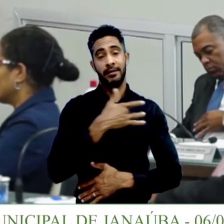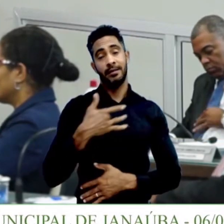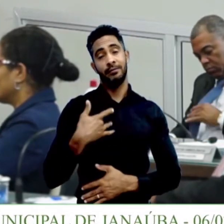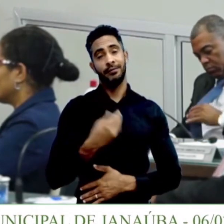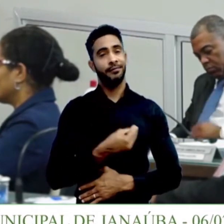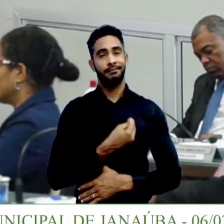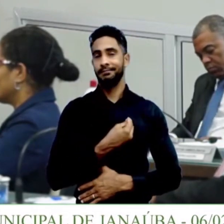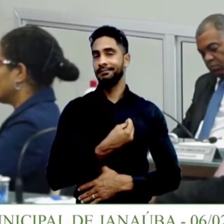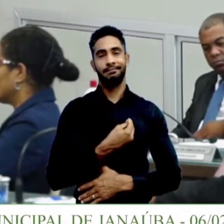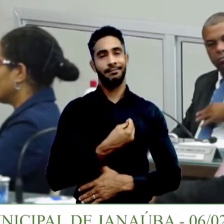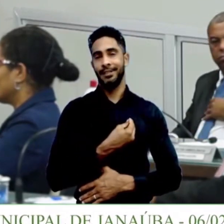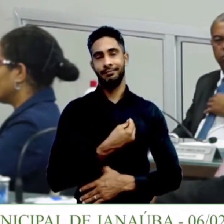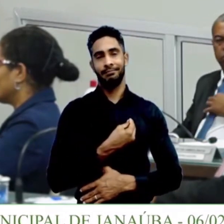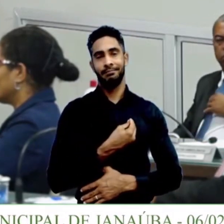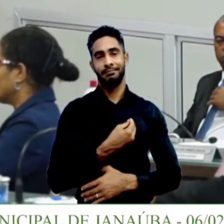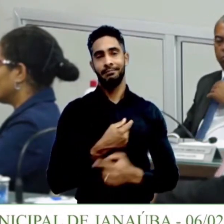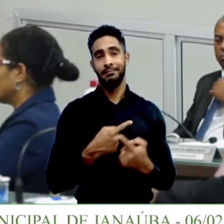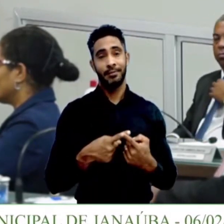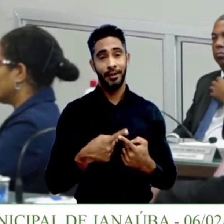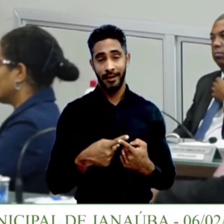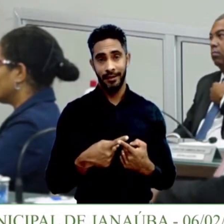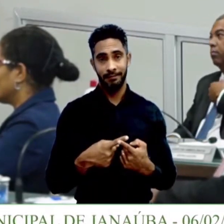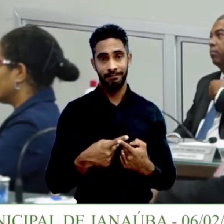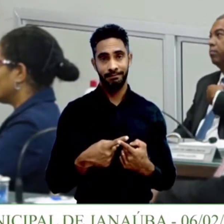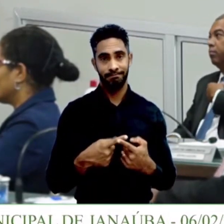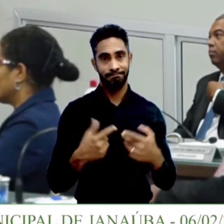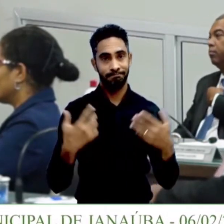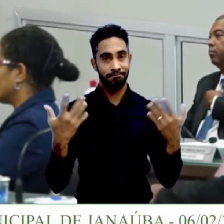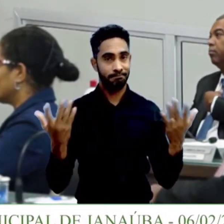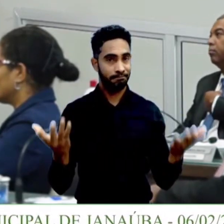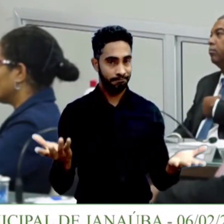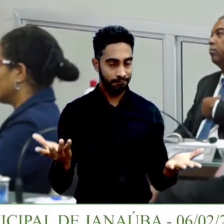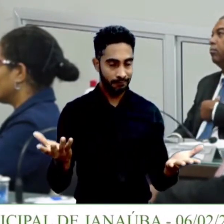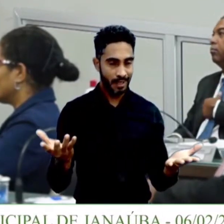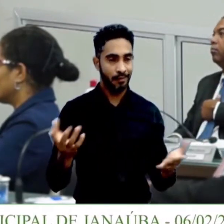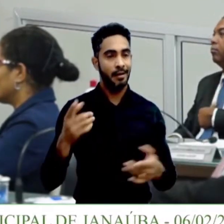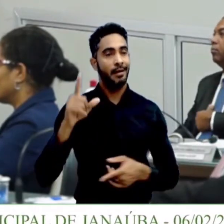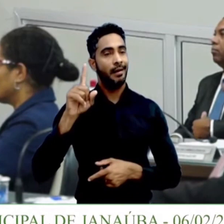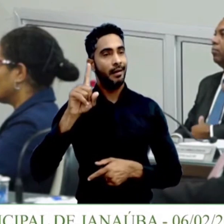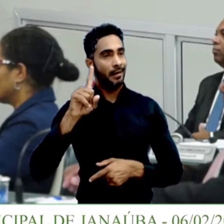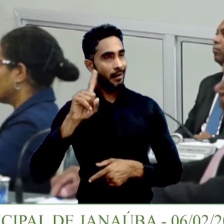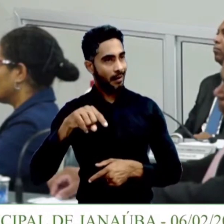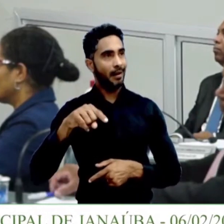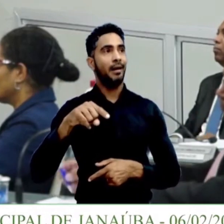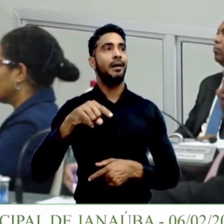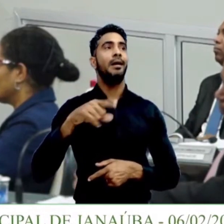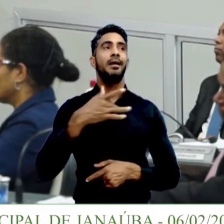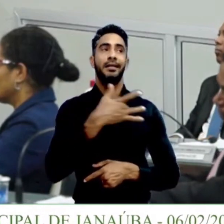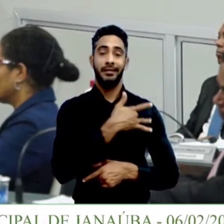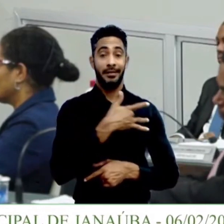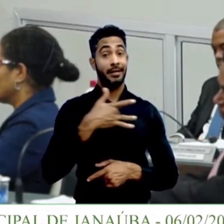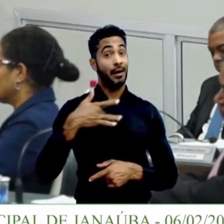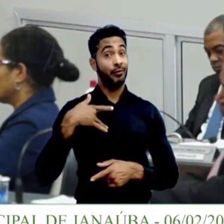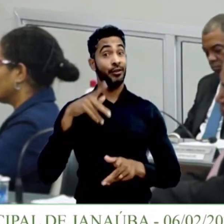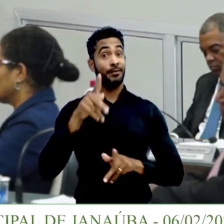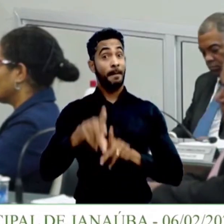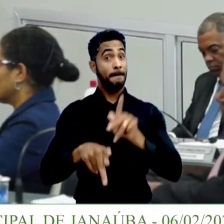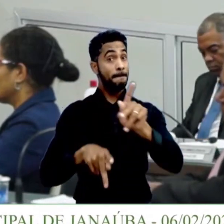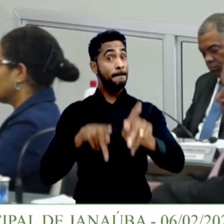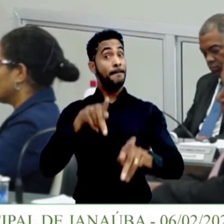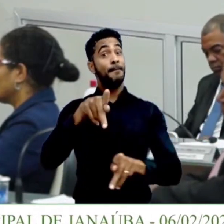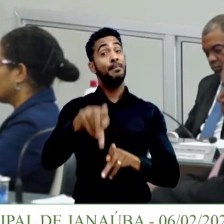estava. Por quê? Né? E é questão, como eu falei, de saúde pública.